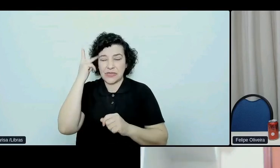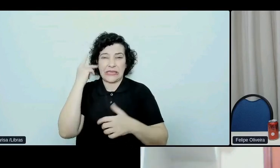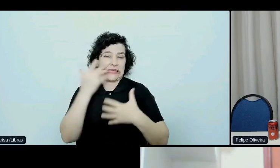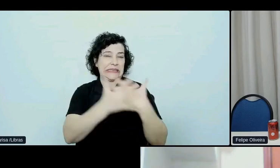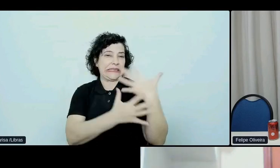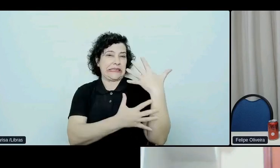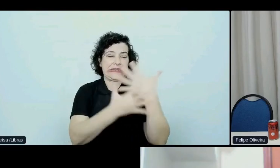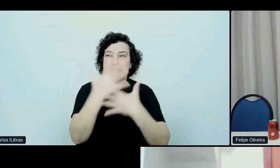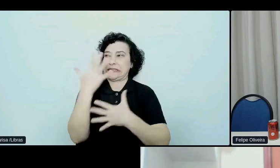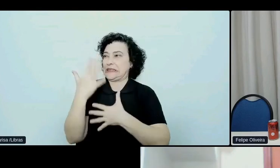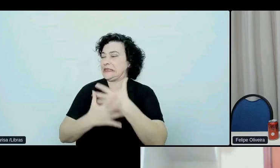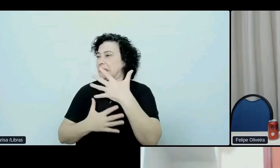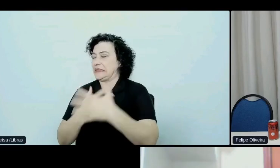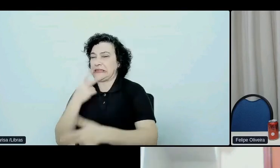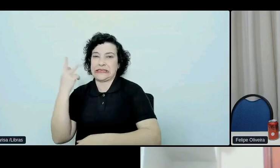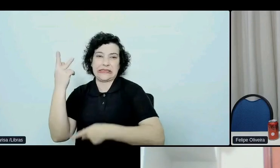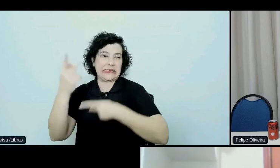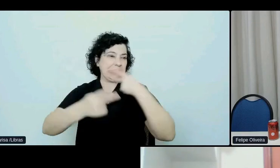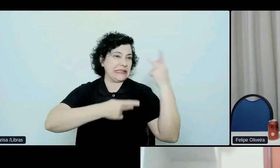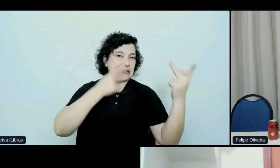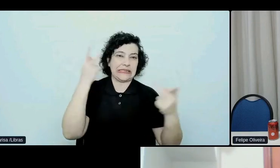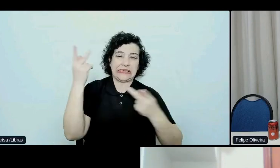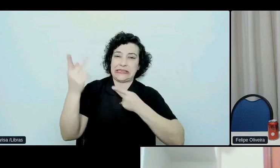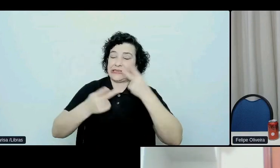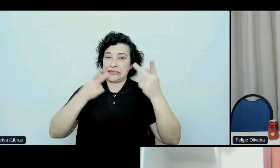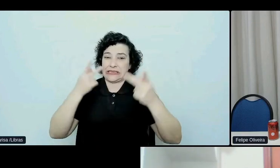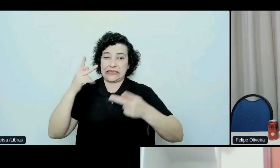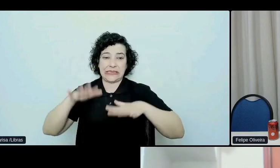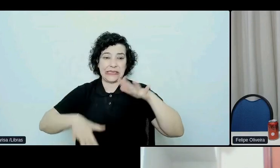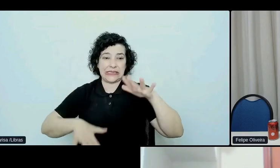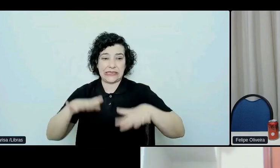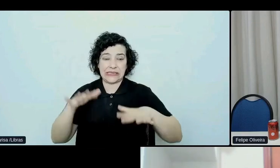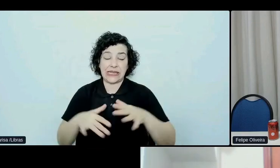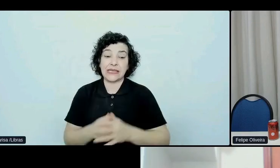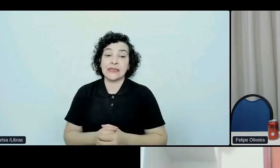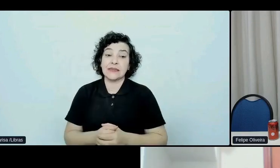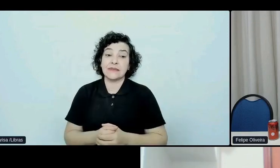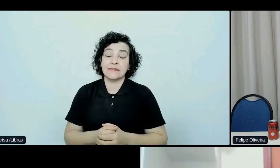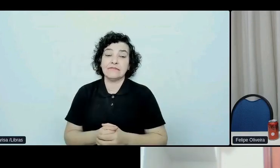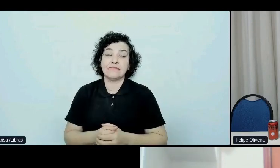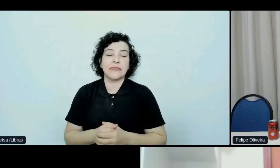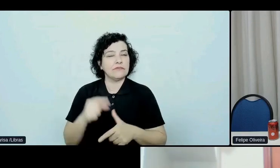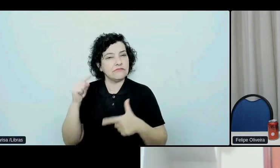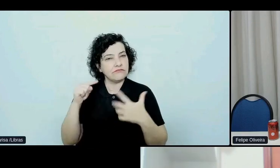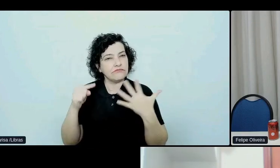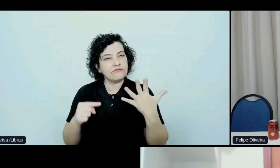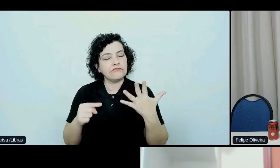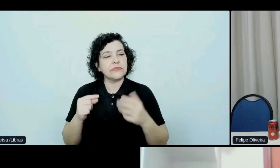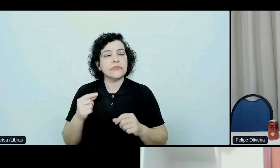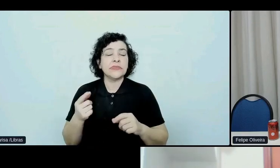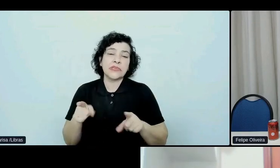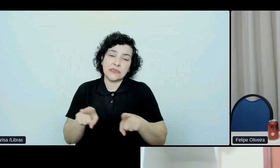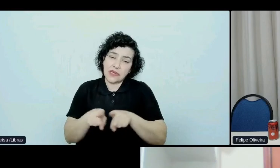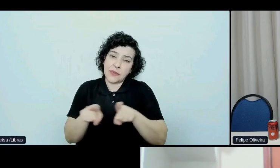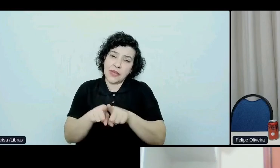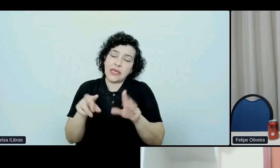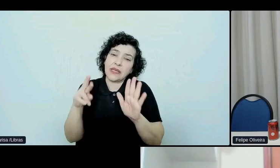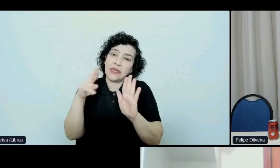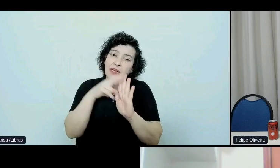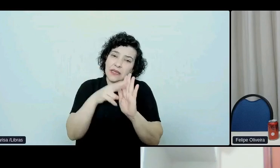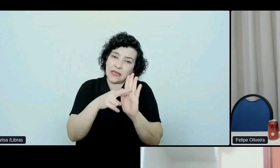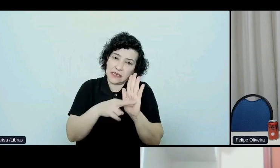reuniões, saber quanto tempo a pessoa aguenta na frente de uma tela, porque a gente cansa muito rápido, realmente, e ainda mais nas